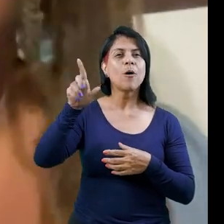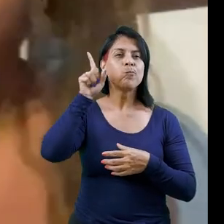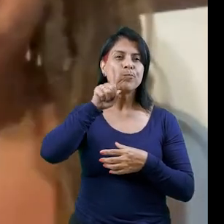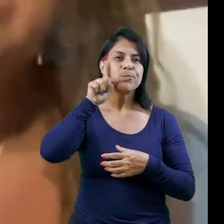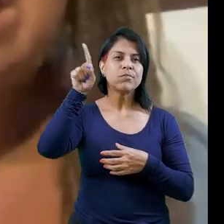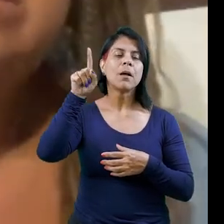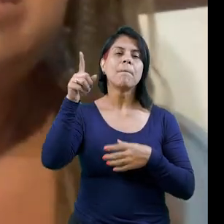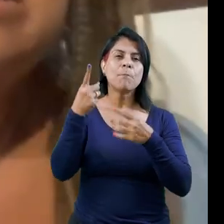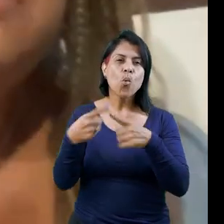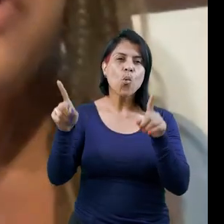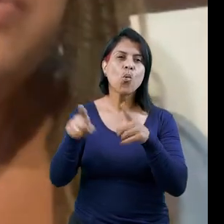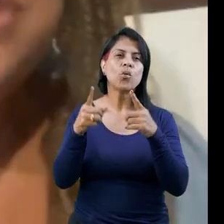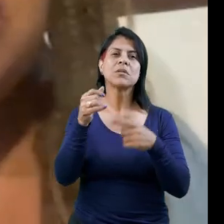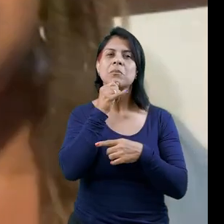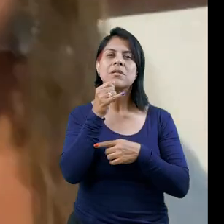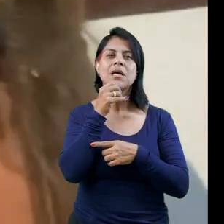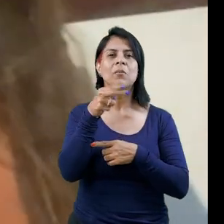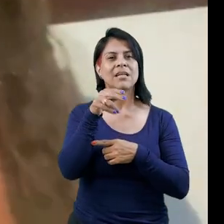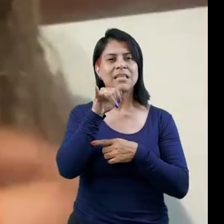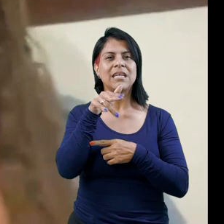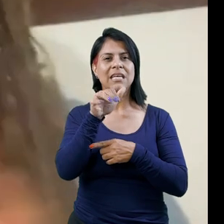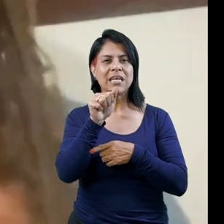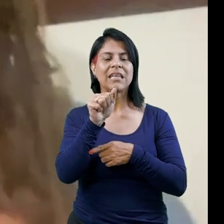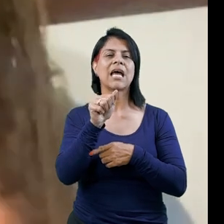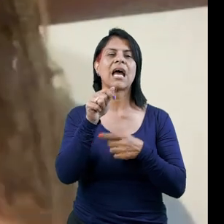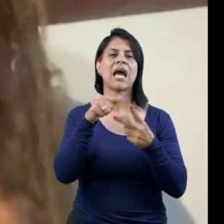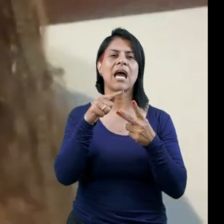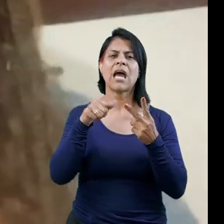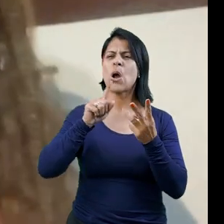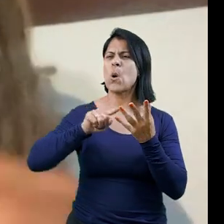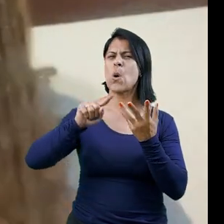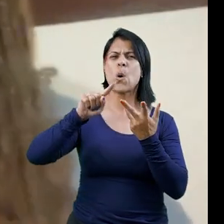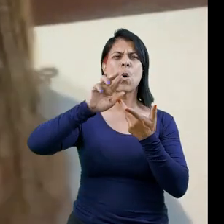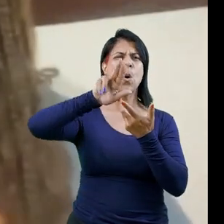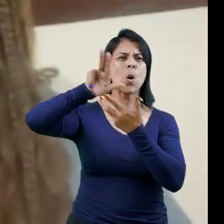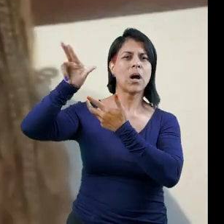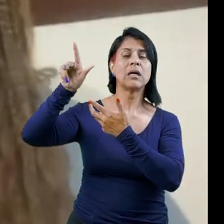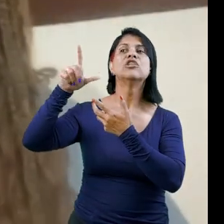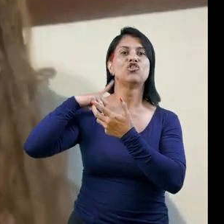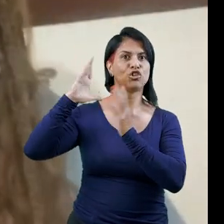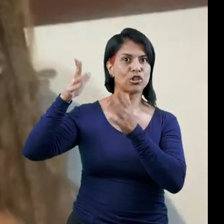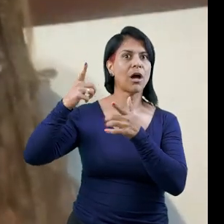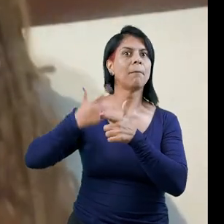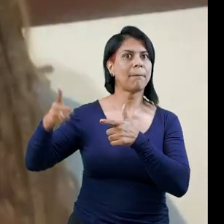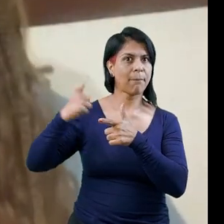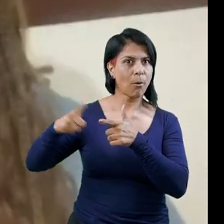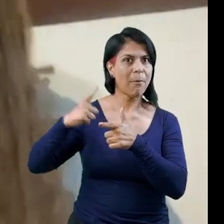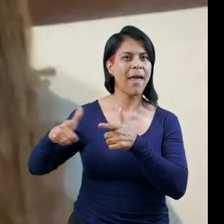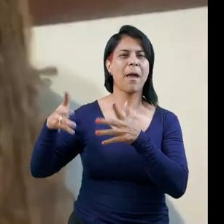como Nina Simone, Whitney Houston, várias delas tiveram conflitos